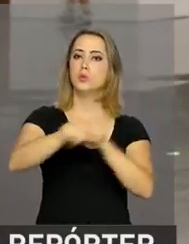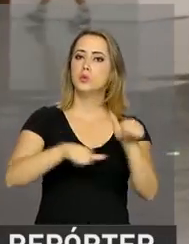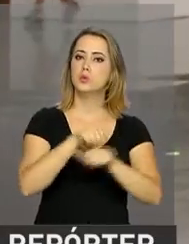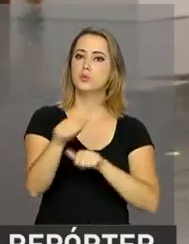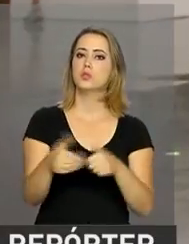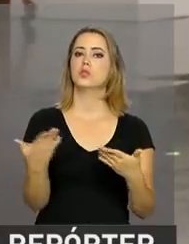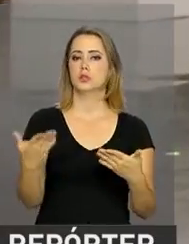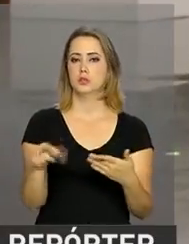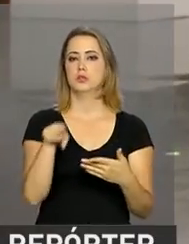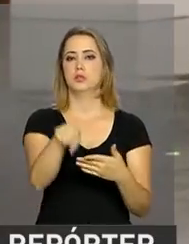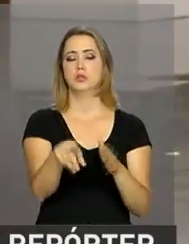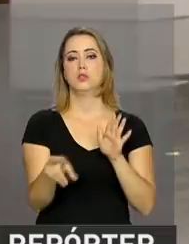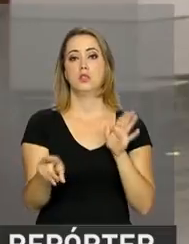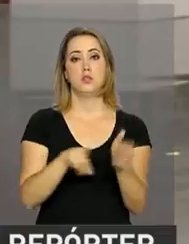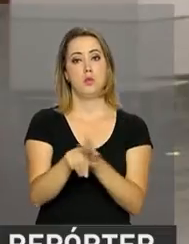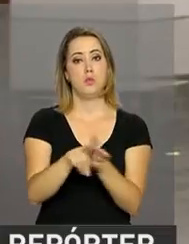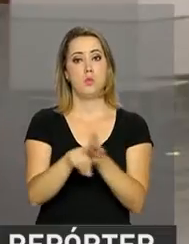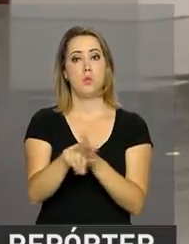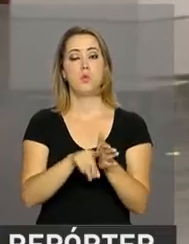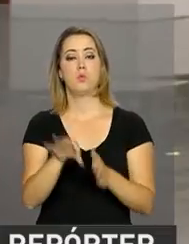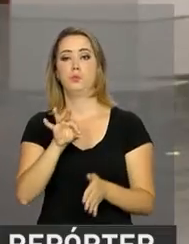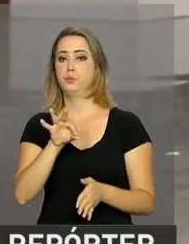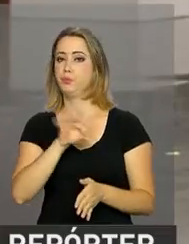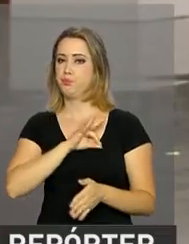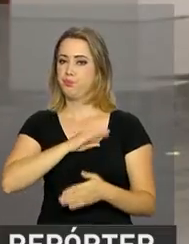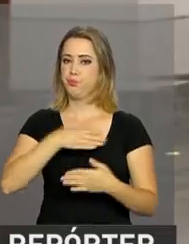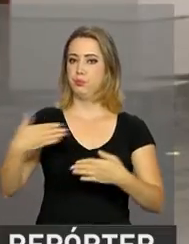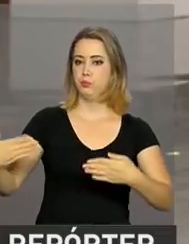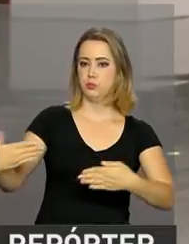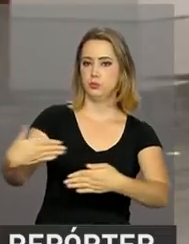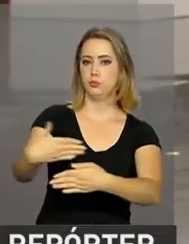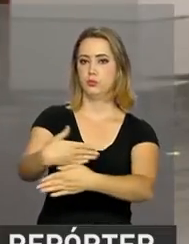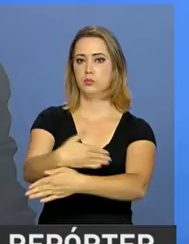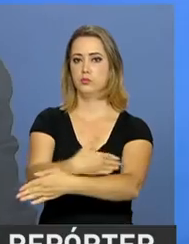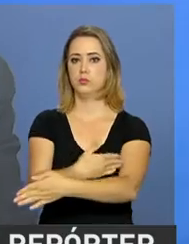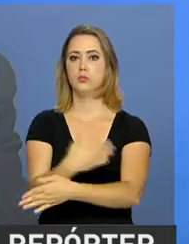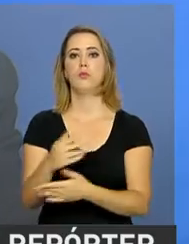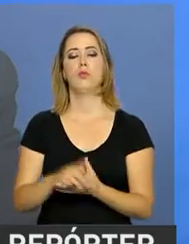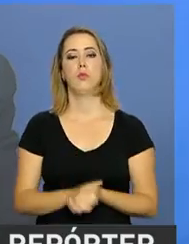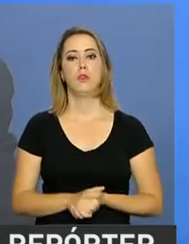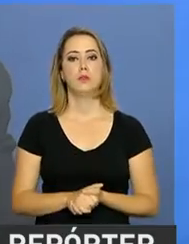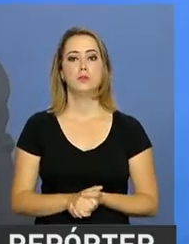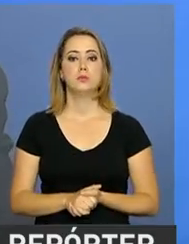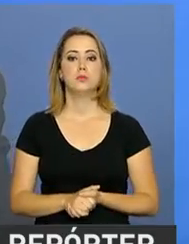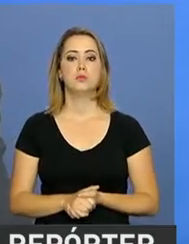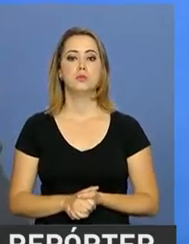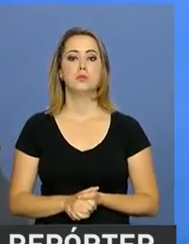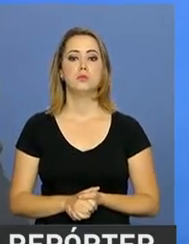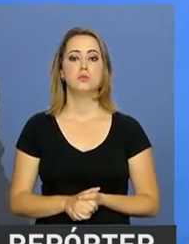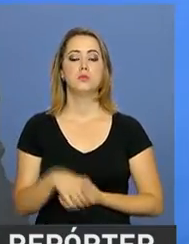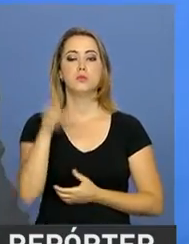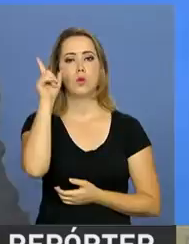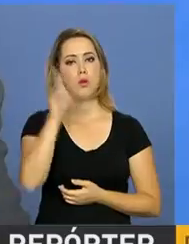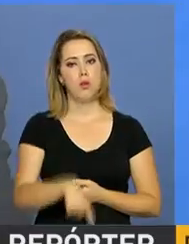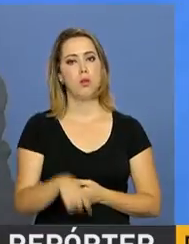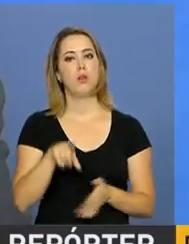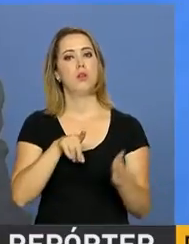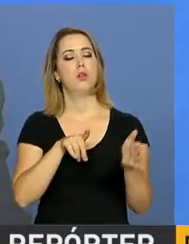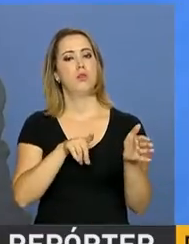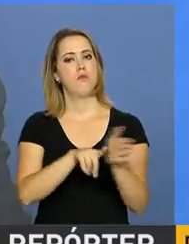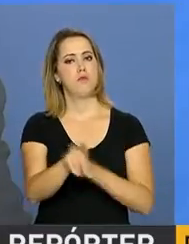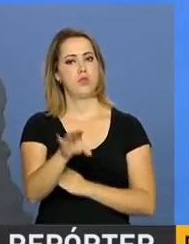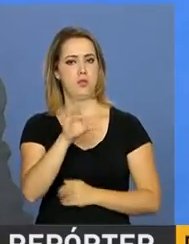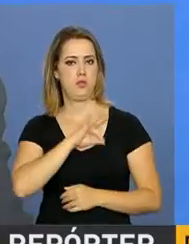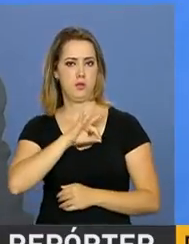também é colocada em prática nas fronteiras do país a operação ágata 2 que